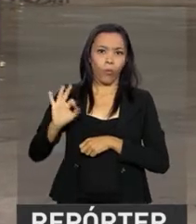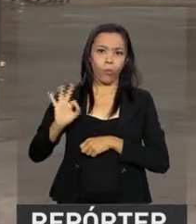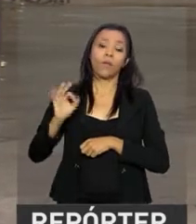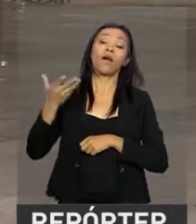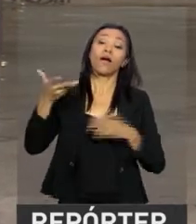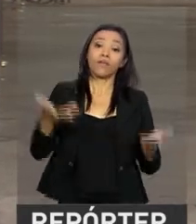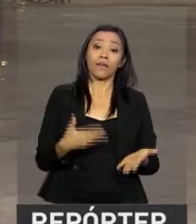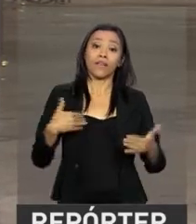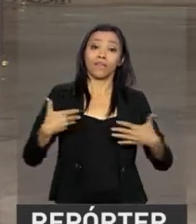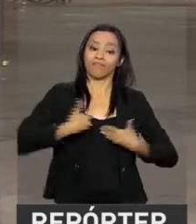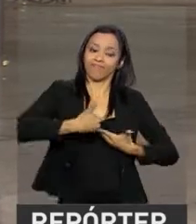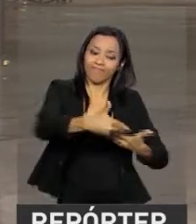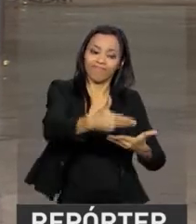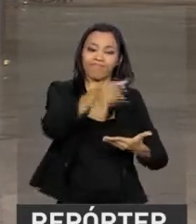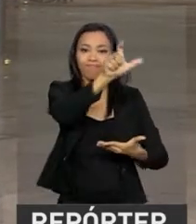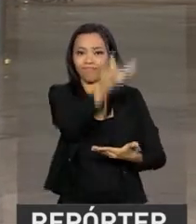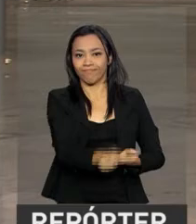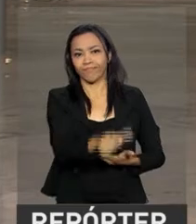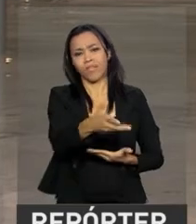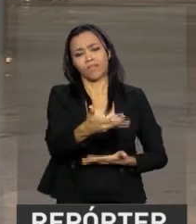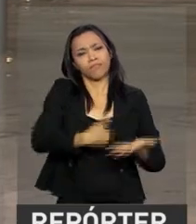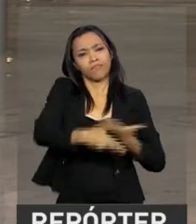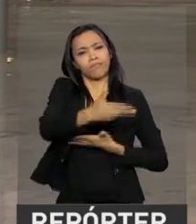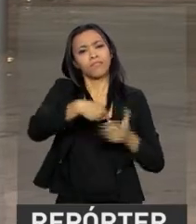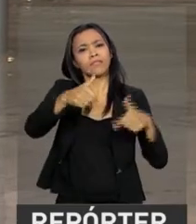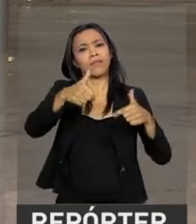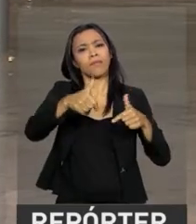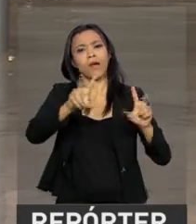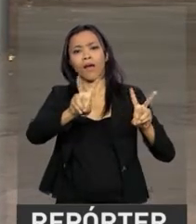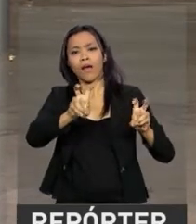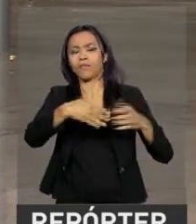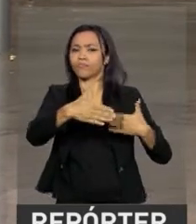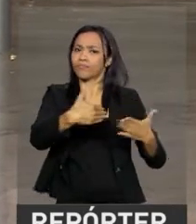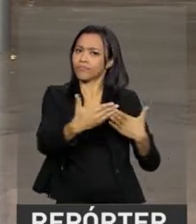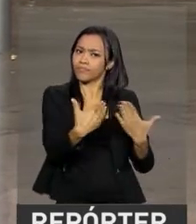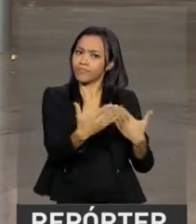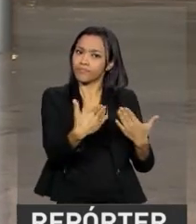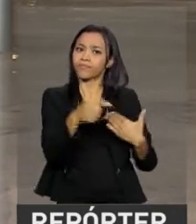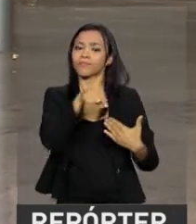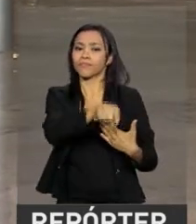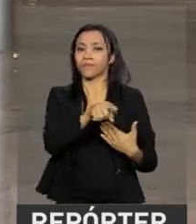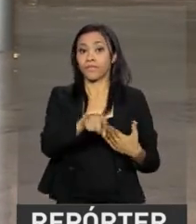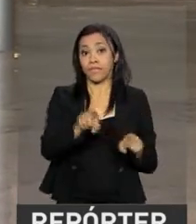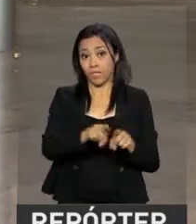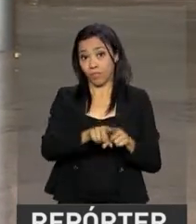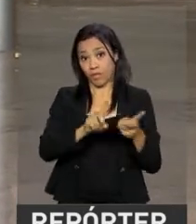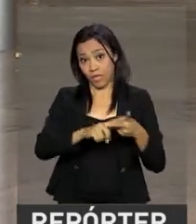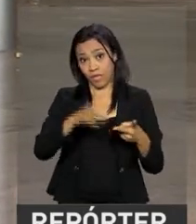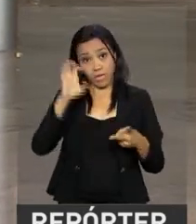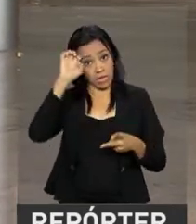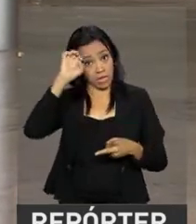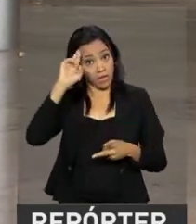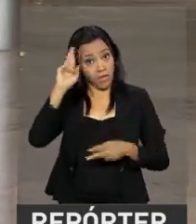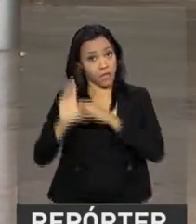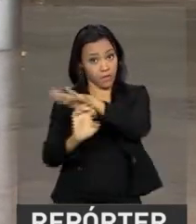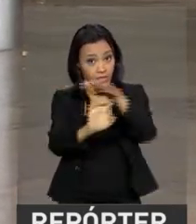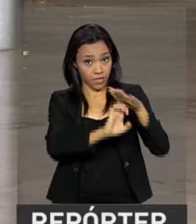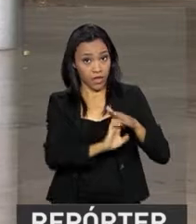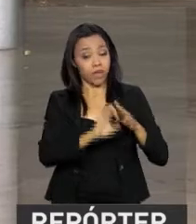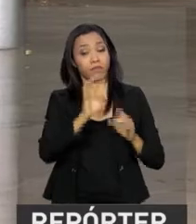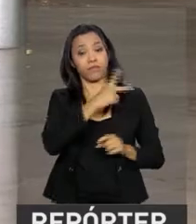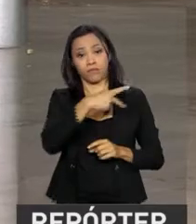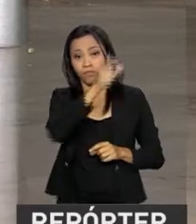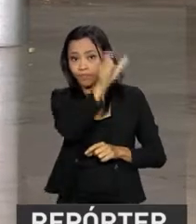akihito terá encontro de trabalho com o primeiro-ministro japonês shinzo abe ecu e também com empresários o presidente